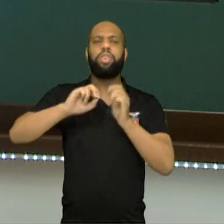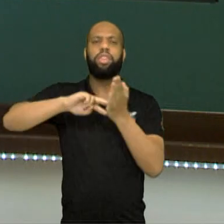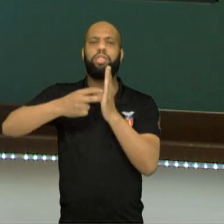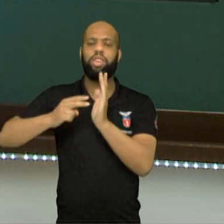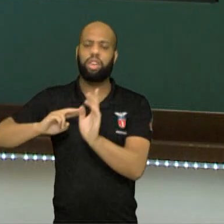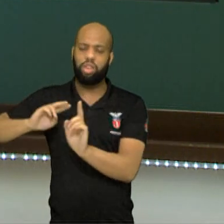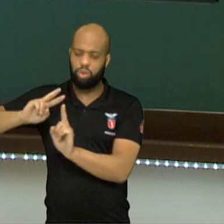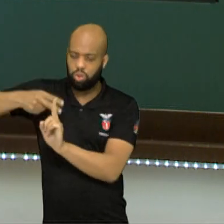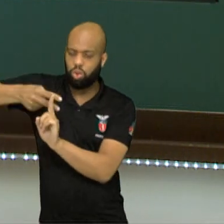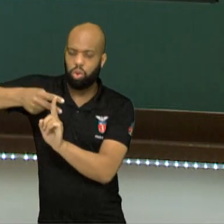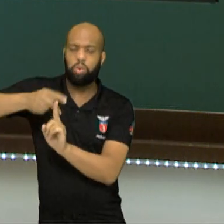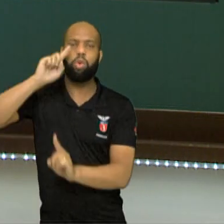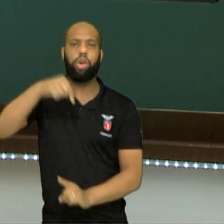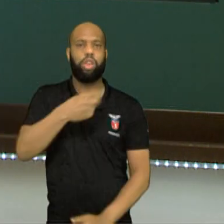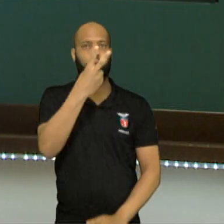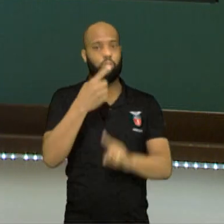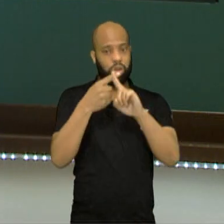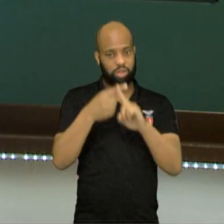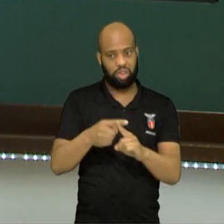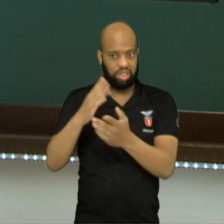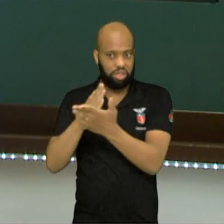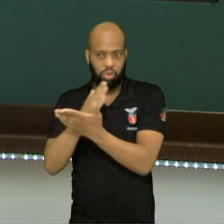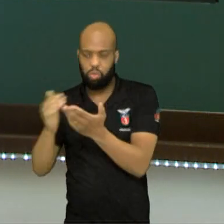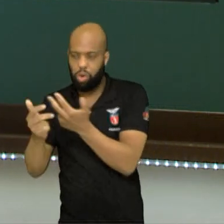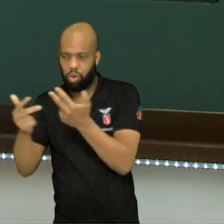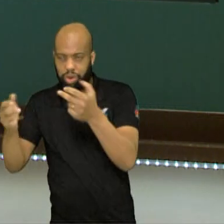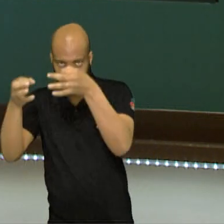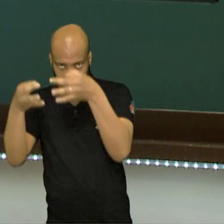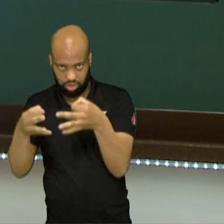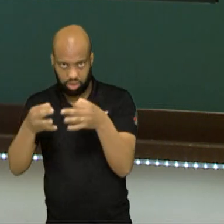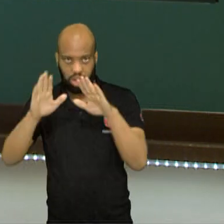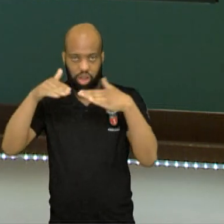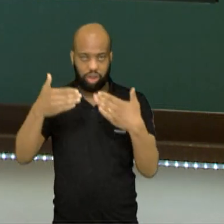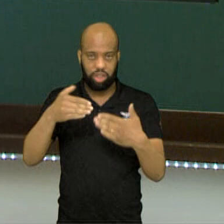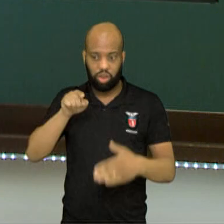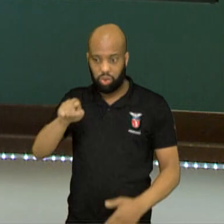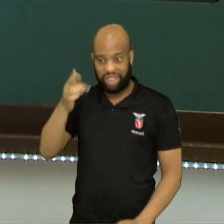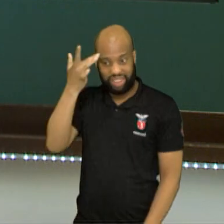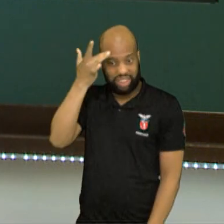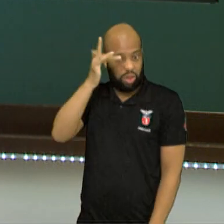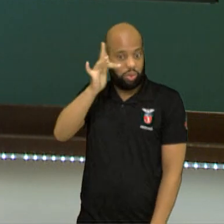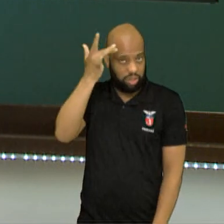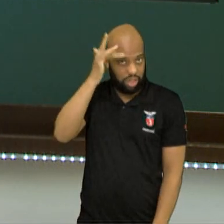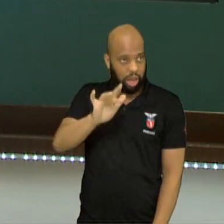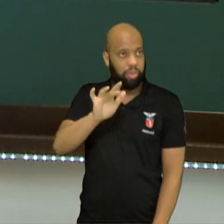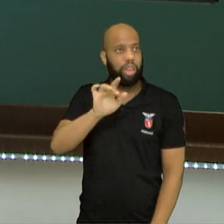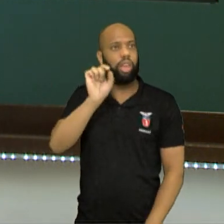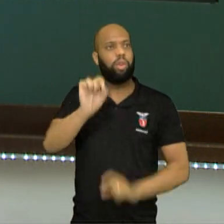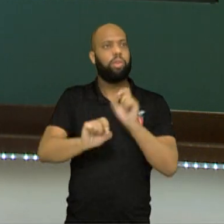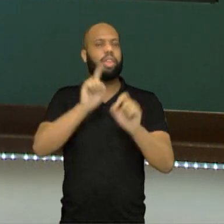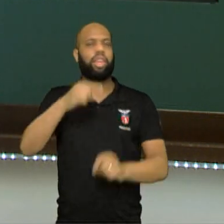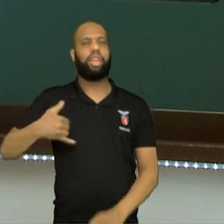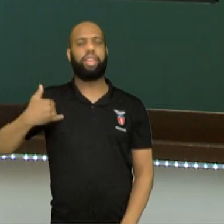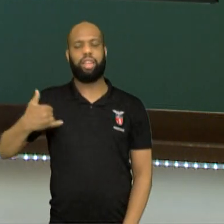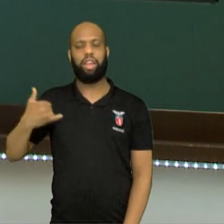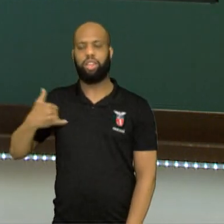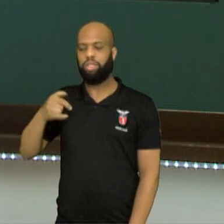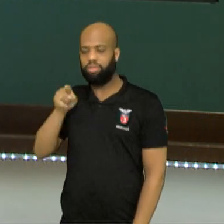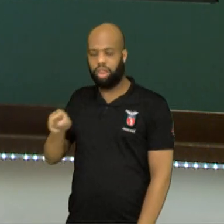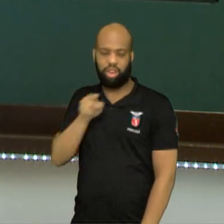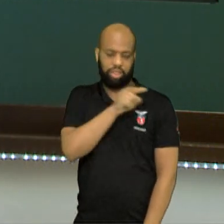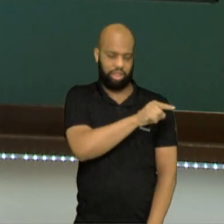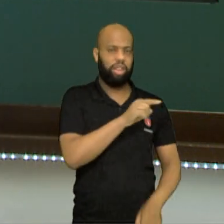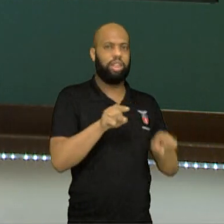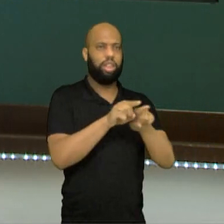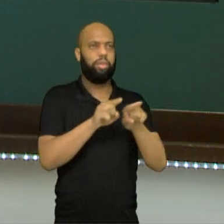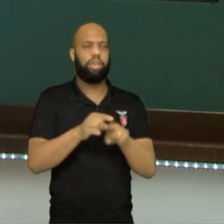coisa? 2 vezes aquela coisa. E a coisa que nós estamos falando aqui é a idade da Lúcia,